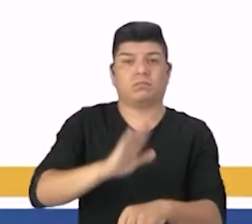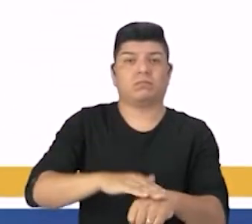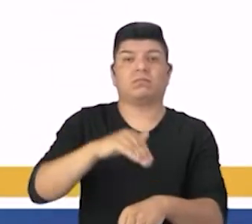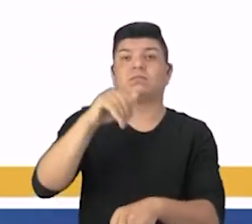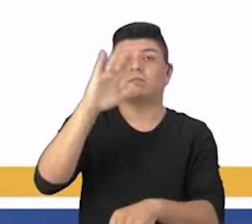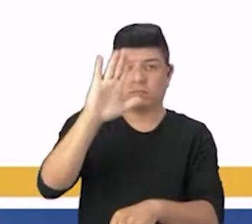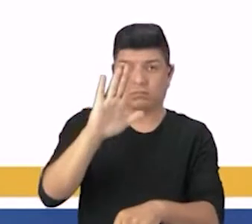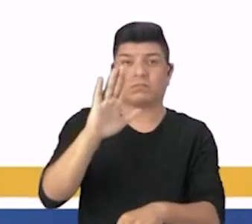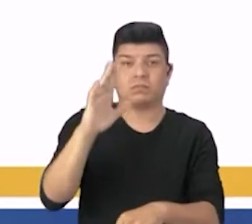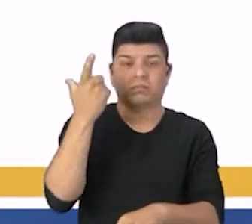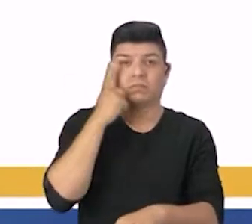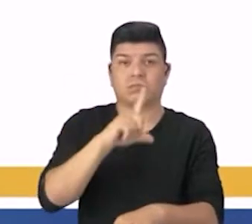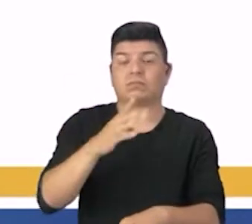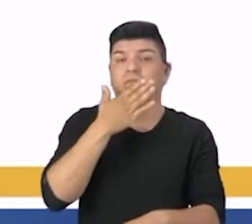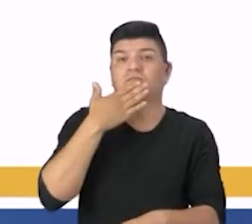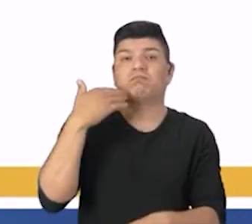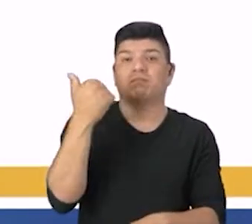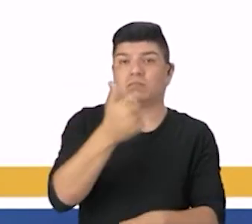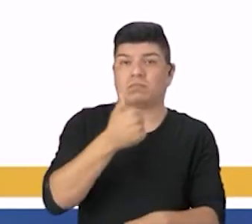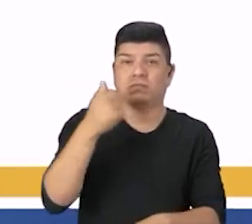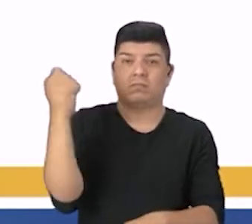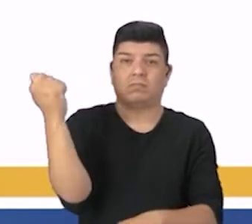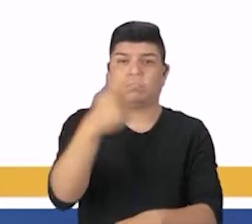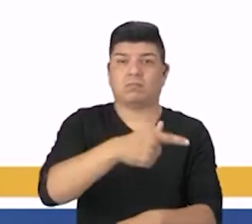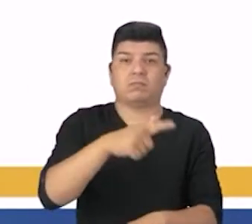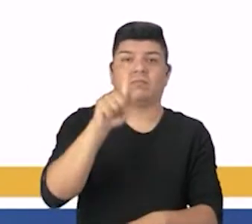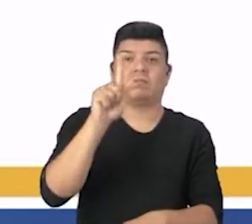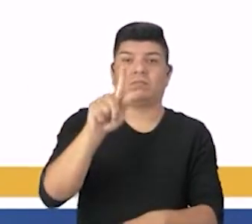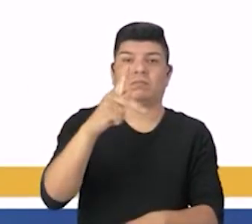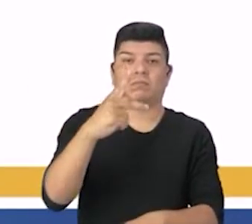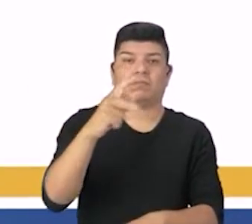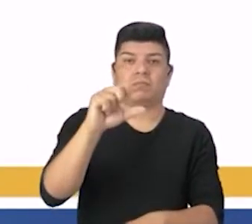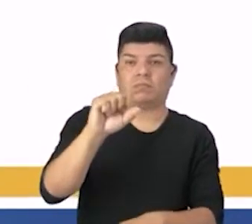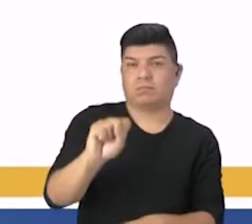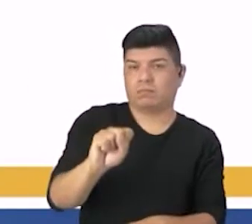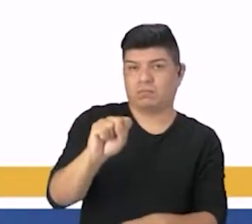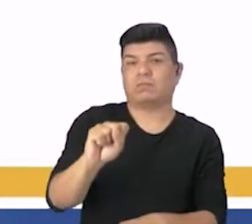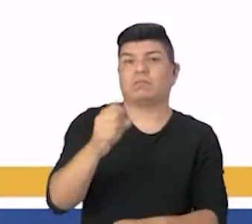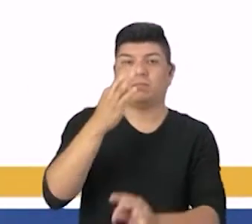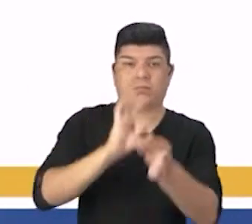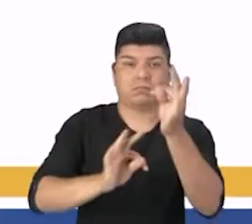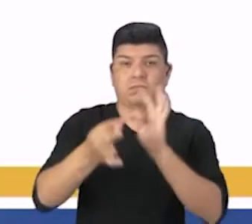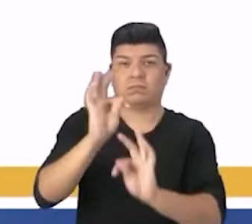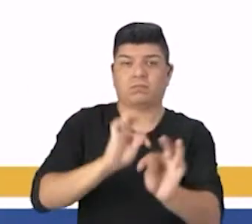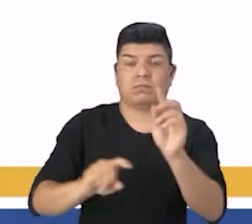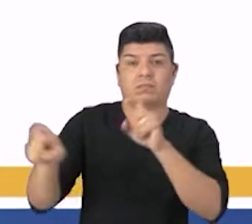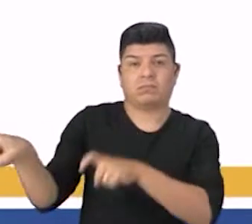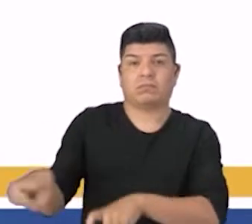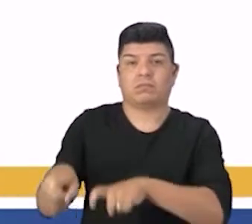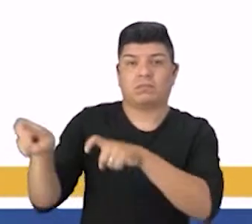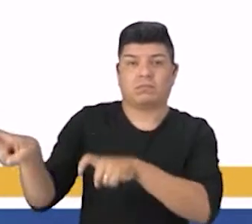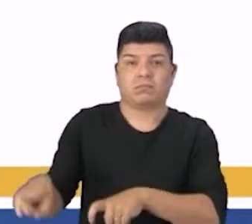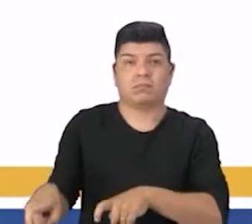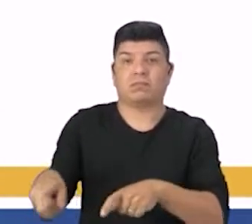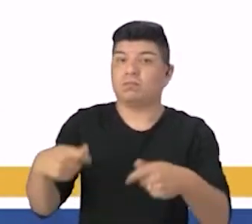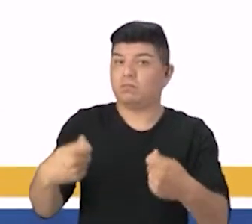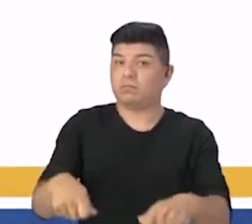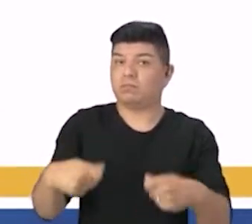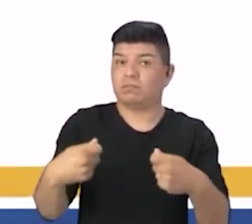satélite consegue ser mais preciso do que o GPS essa tecnologia de satélite para agricultura de precisão